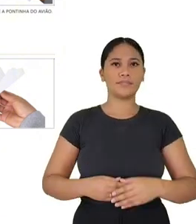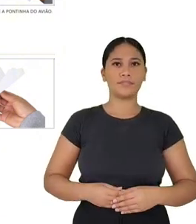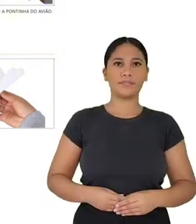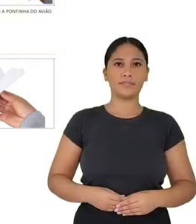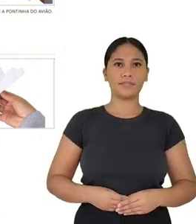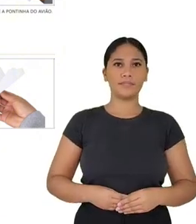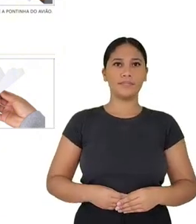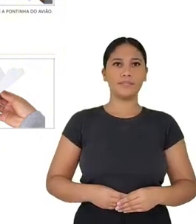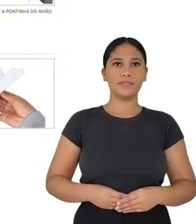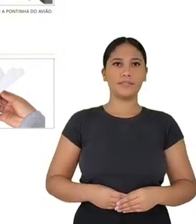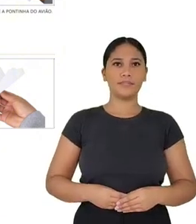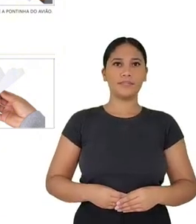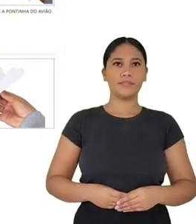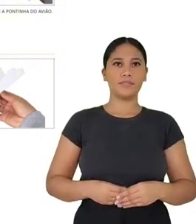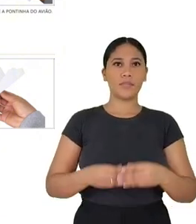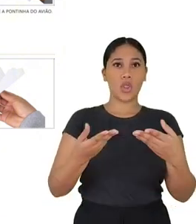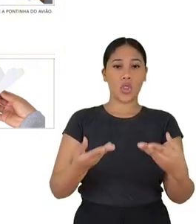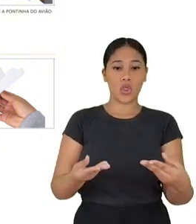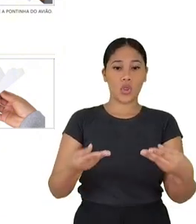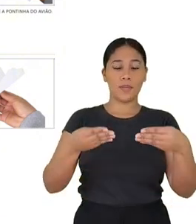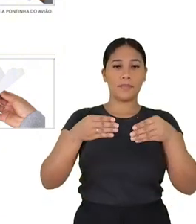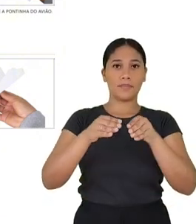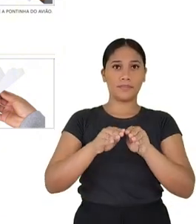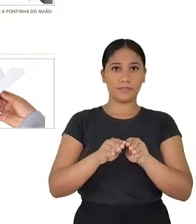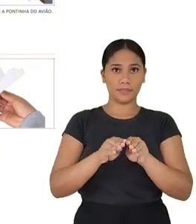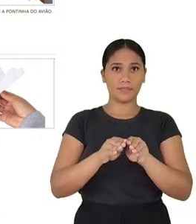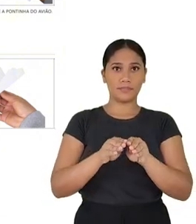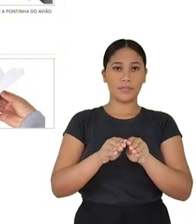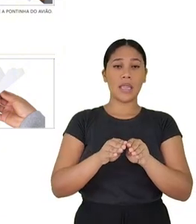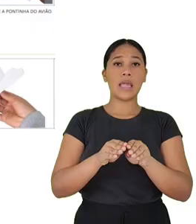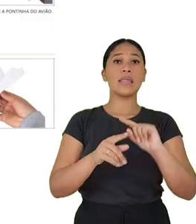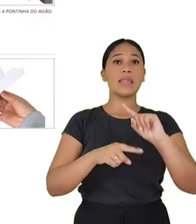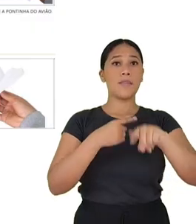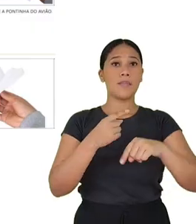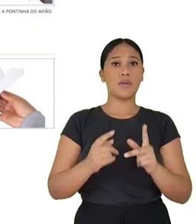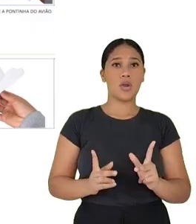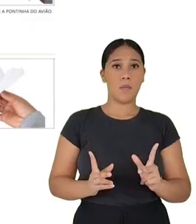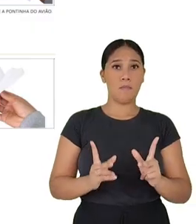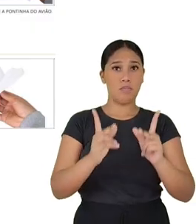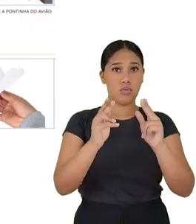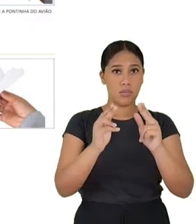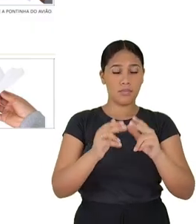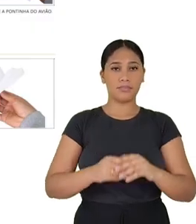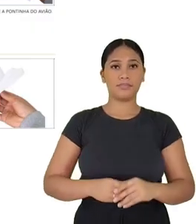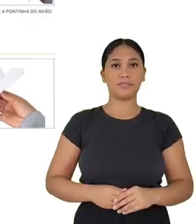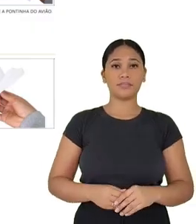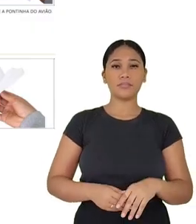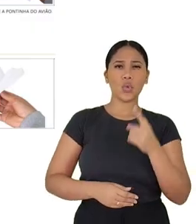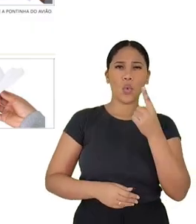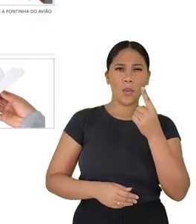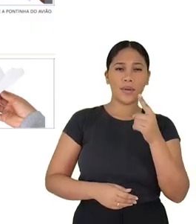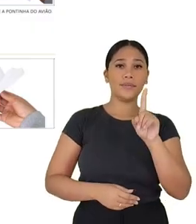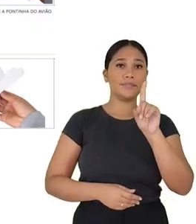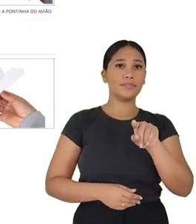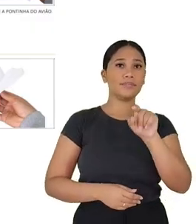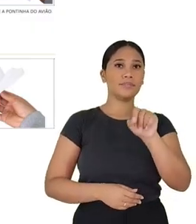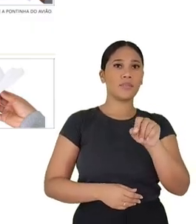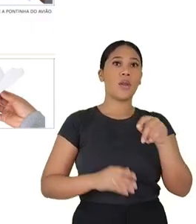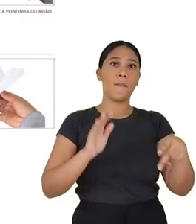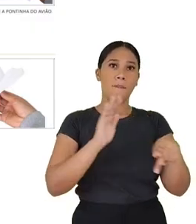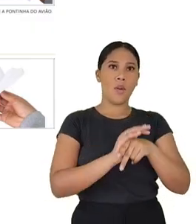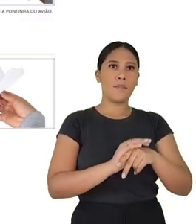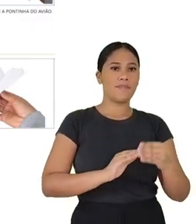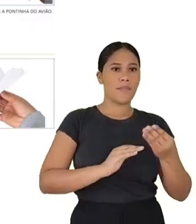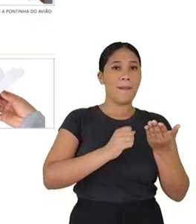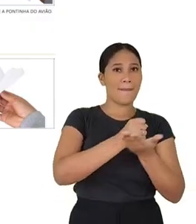Sugestão de construção. Passo 1. Dobre a folha de sulfite ao meio e recorte em 2 partes. Uma parte